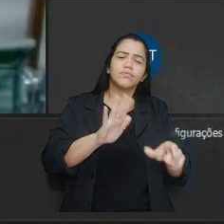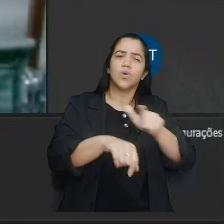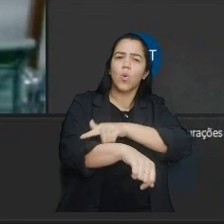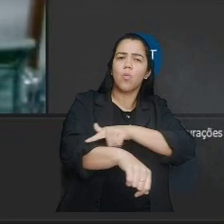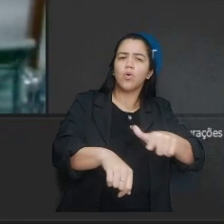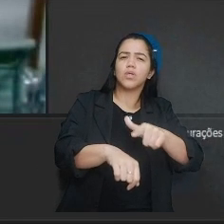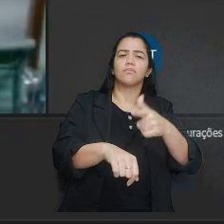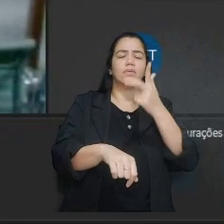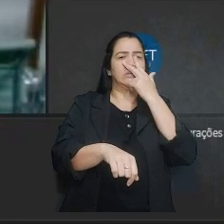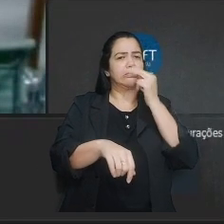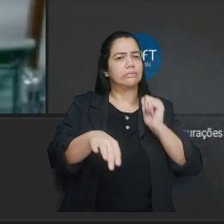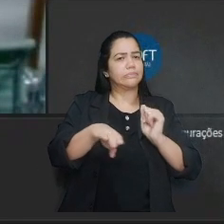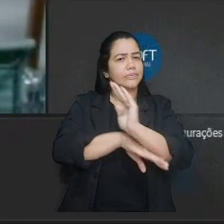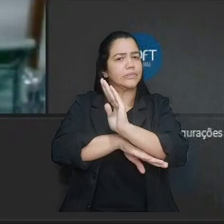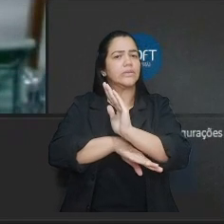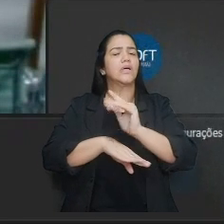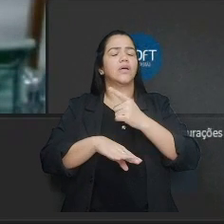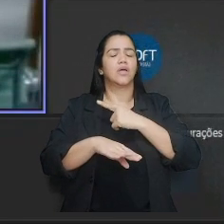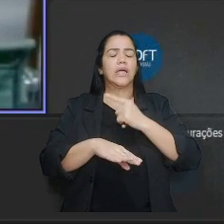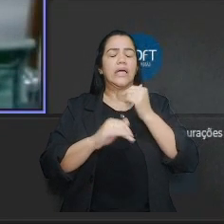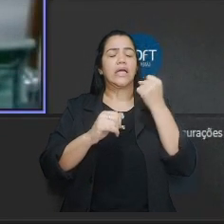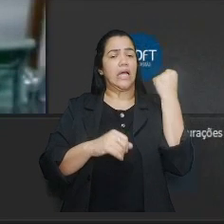apontaram condutas ilícitas